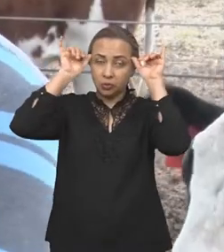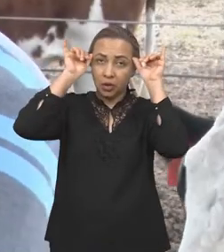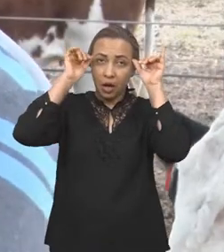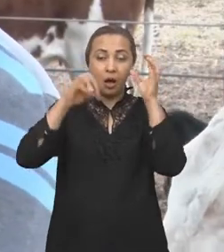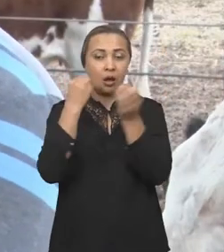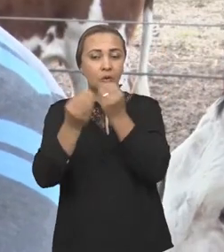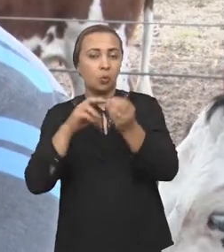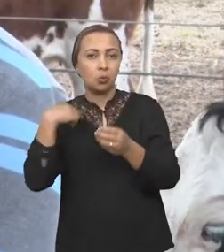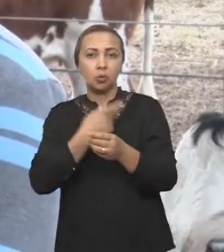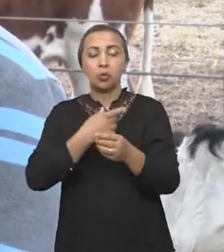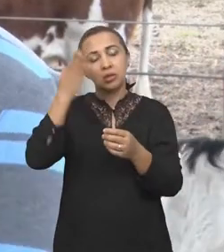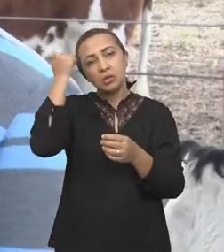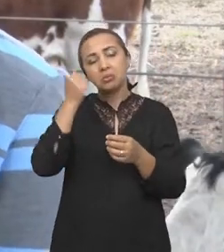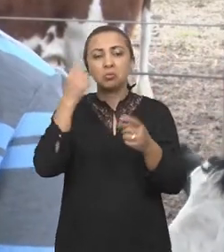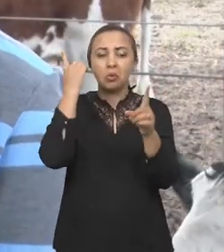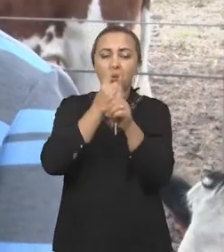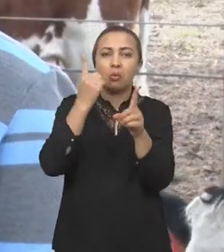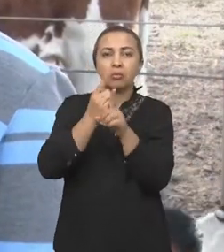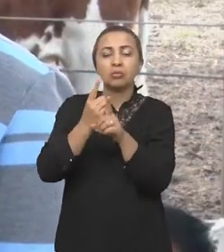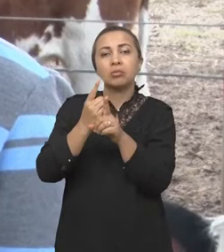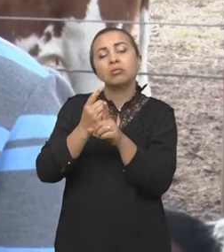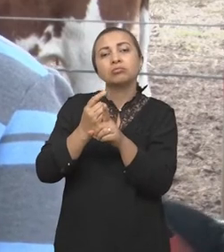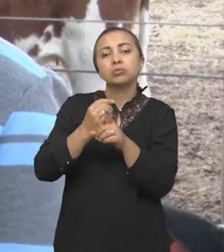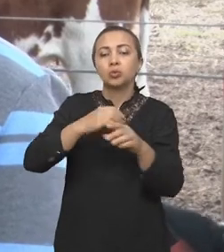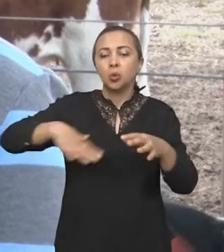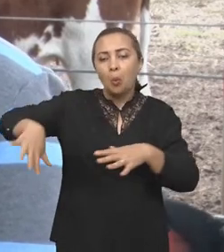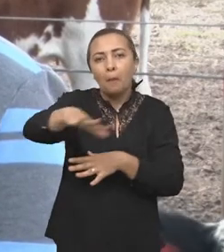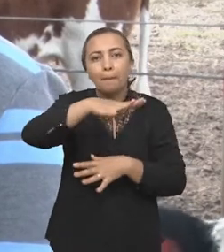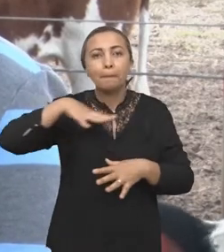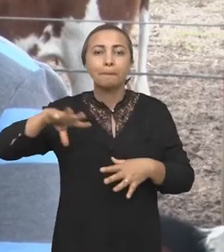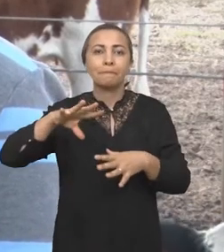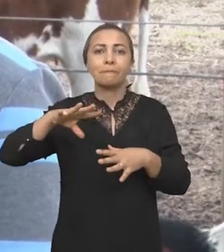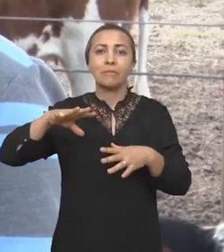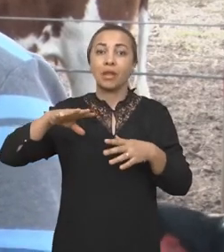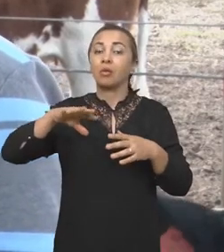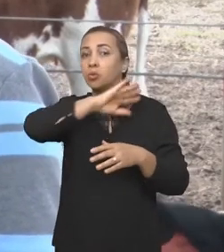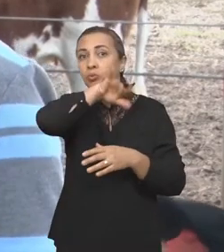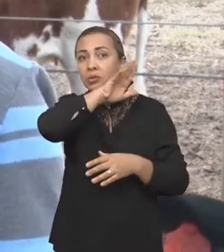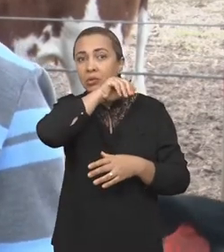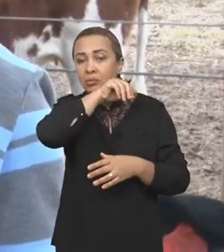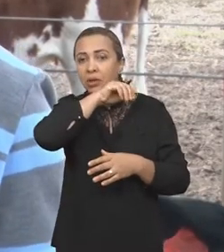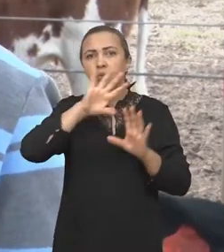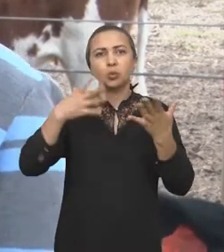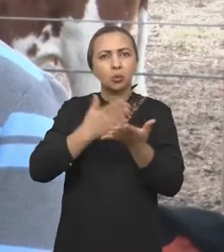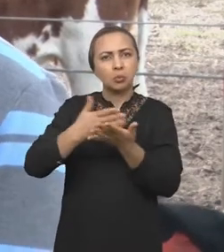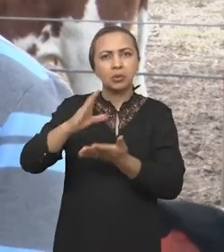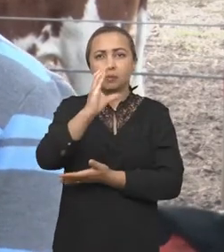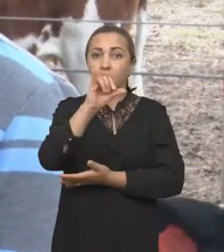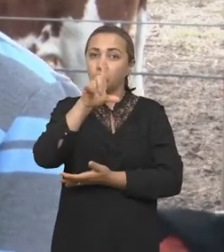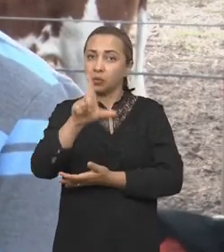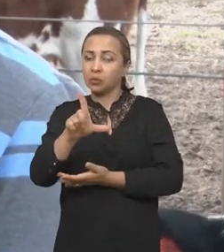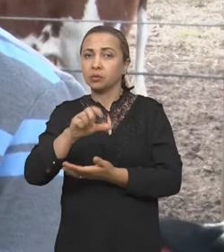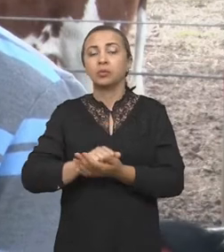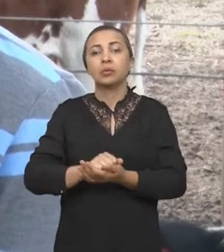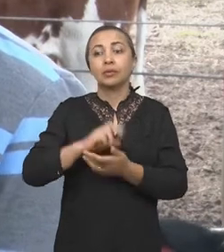gente identificava dentro das novilhas o momento em que a novilha estava em cio, e a gente teve o monitoramento contínuo